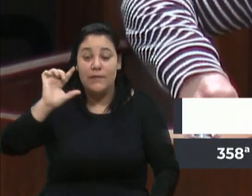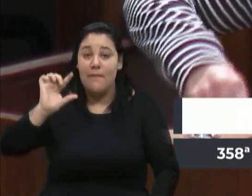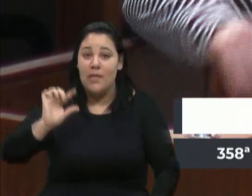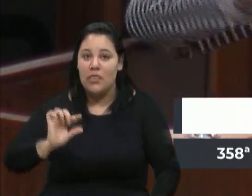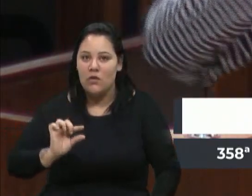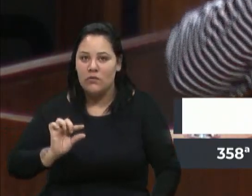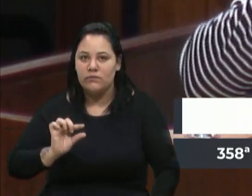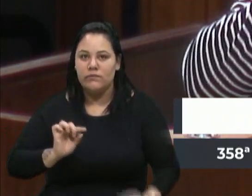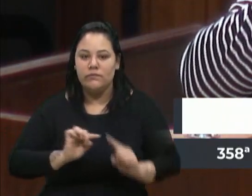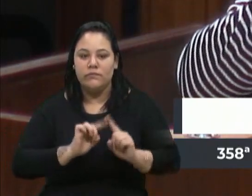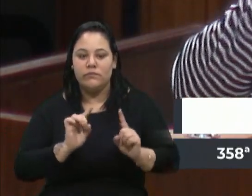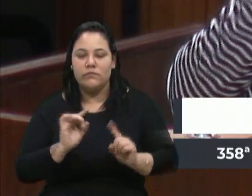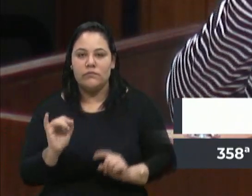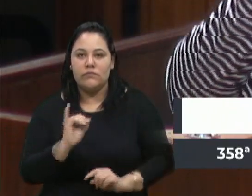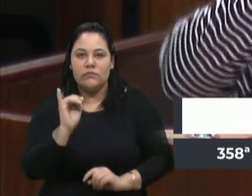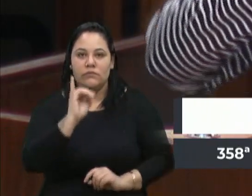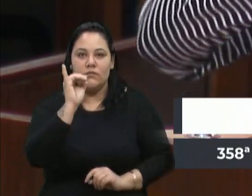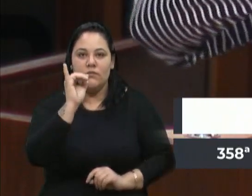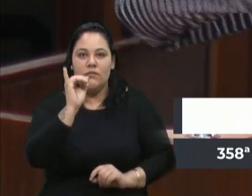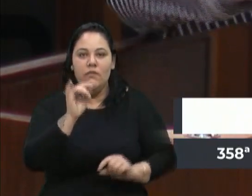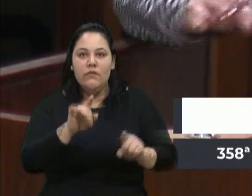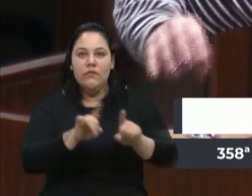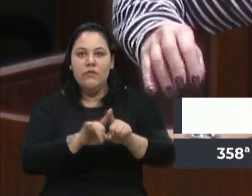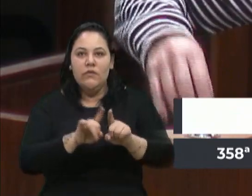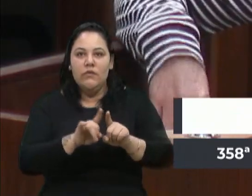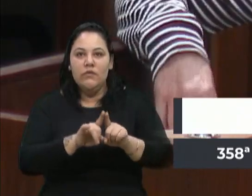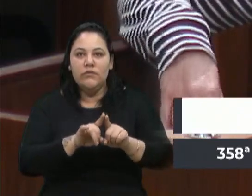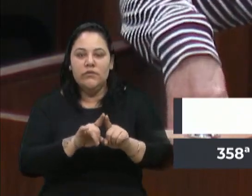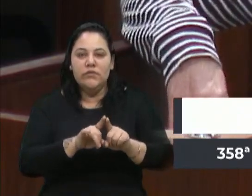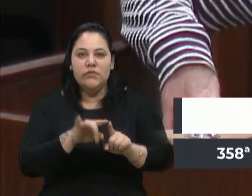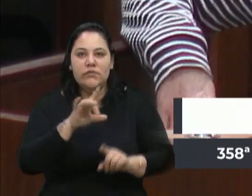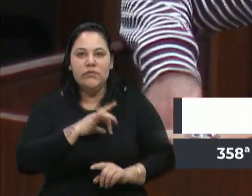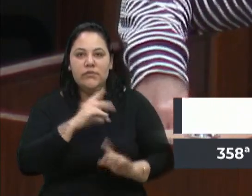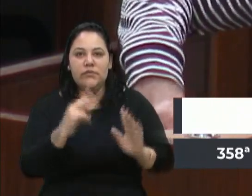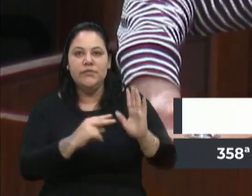importante também que se fique atento a isso, né?